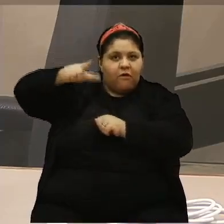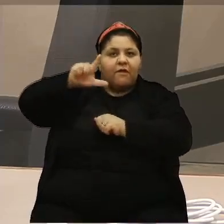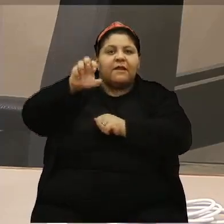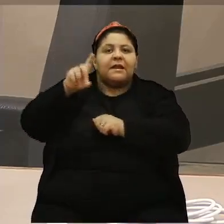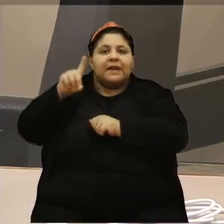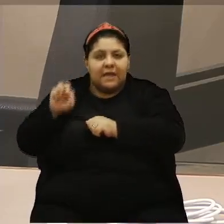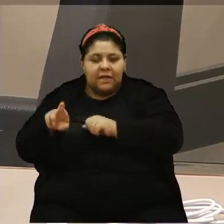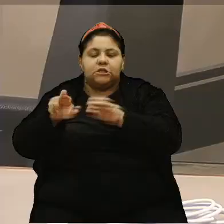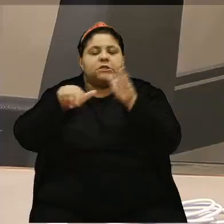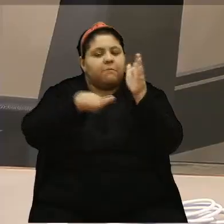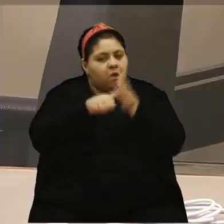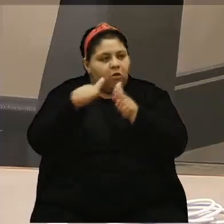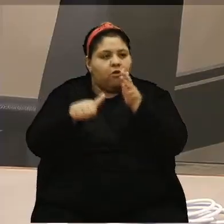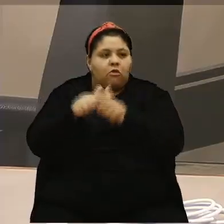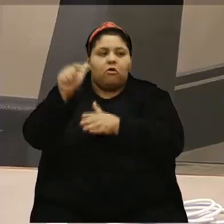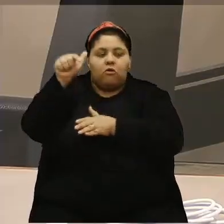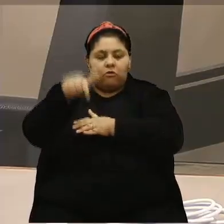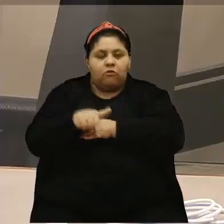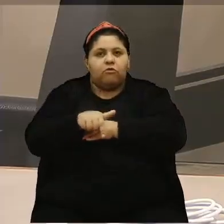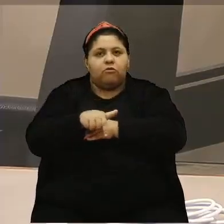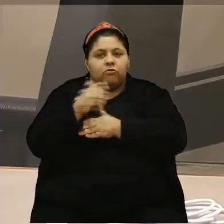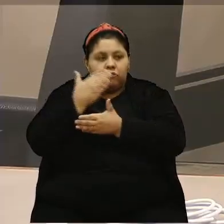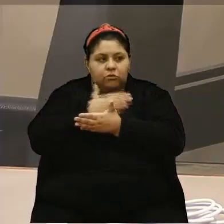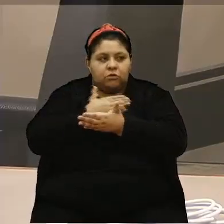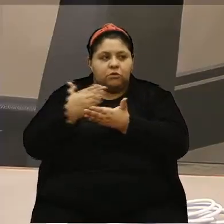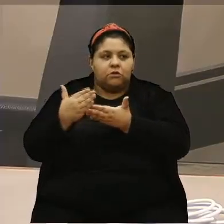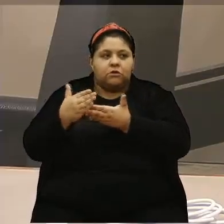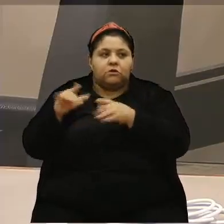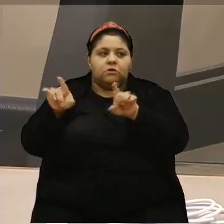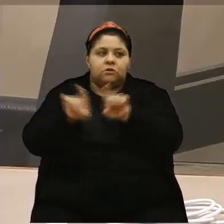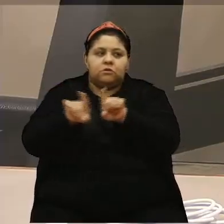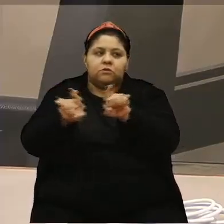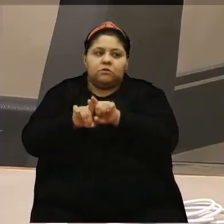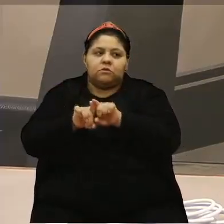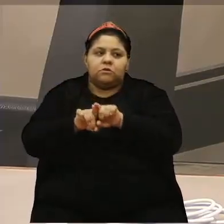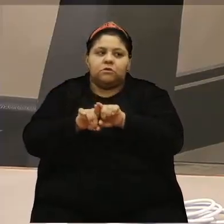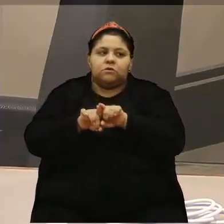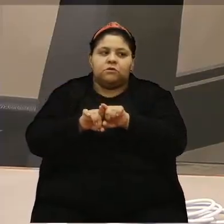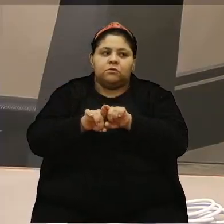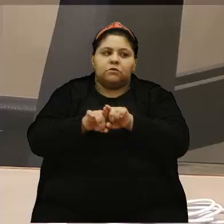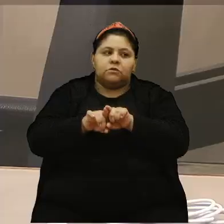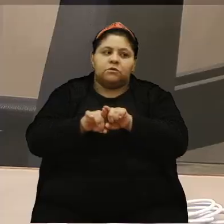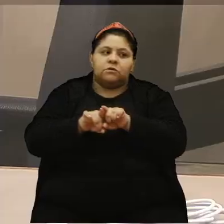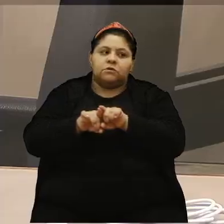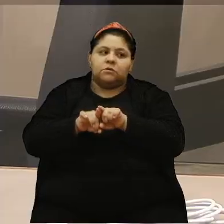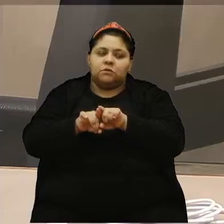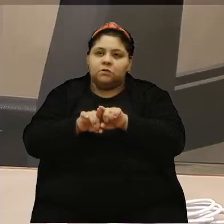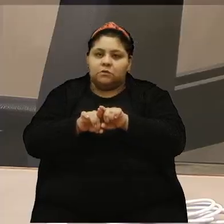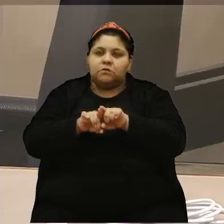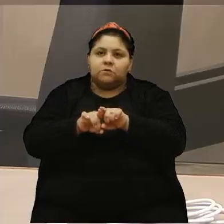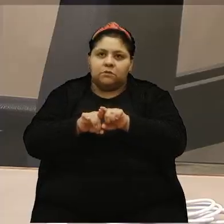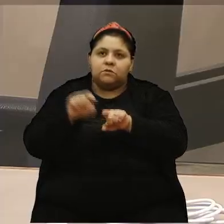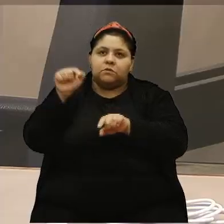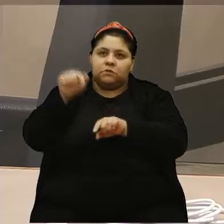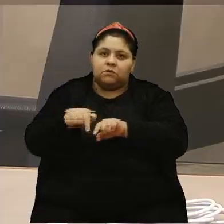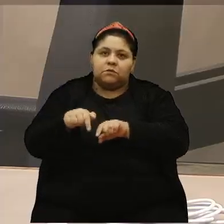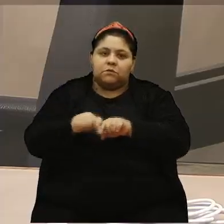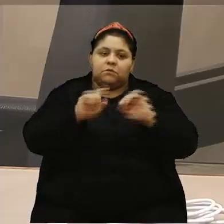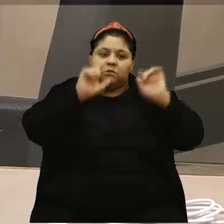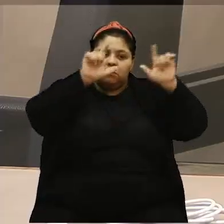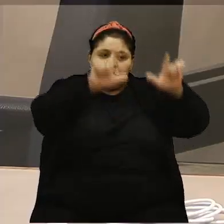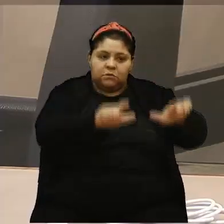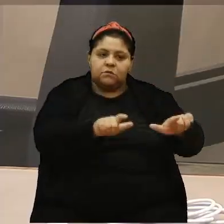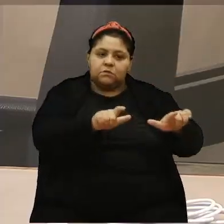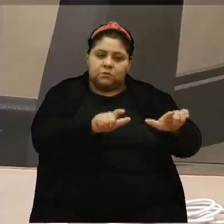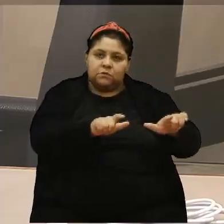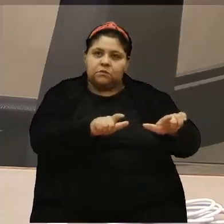melhorando, ficou melhor, então a gente está aqui. No início ali do mandato, eu vi o Weber para um lado e para o outro ali, porque não tinha estrutura, não tinha sala, né? Então, eu